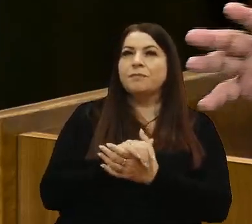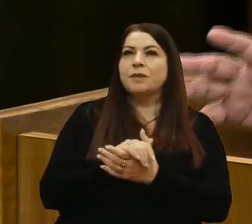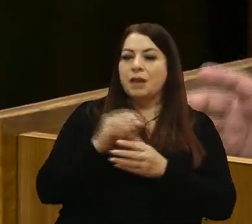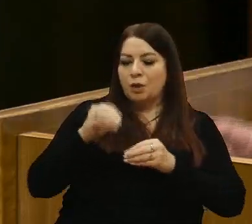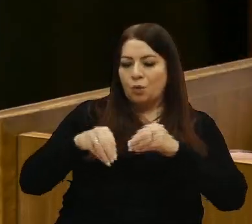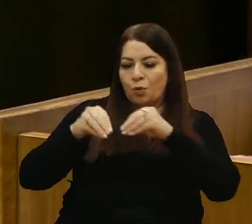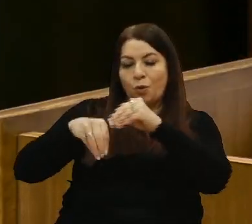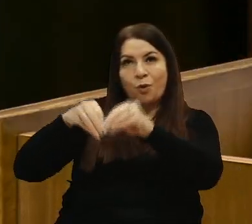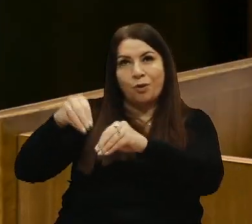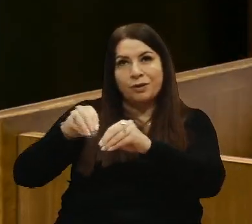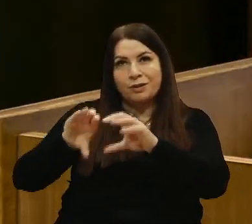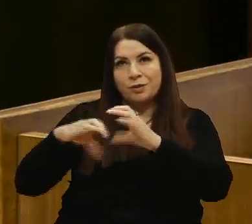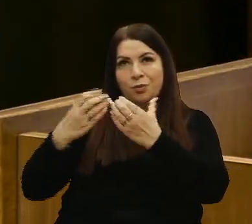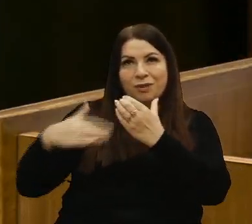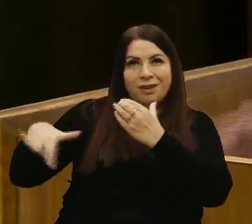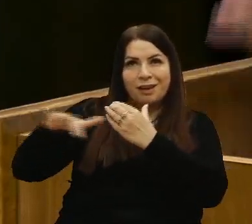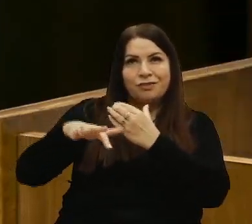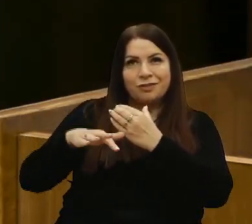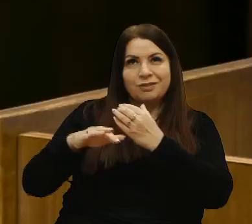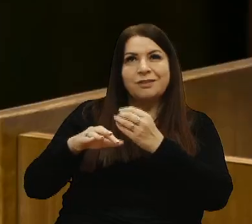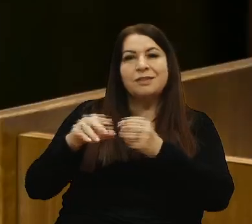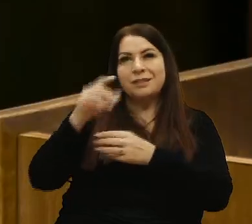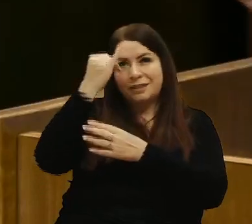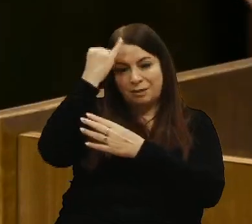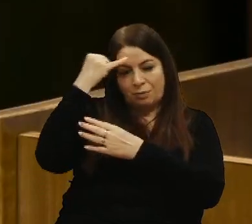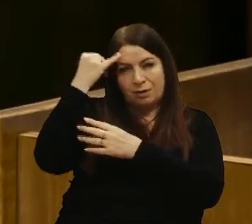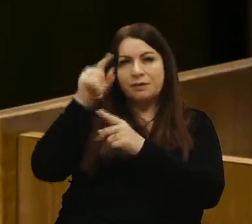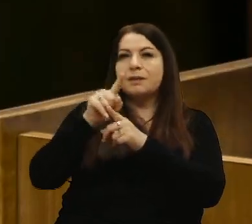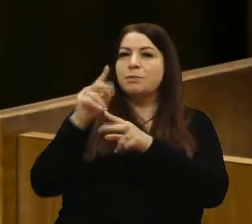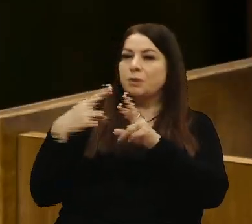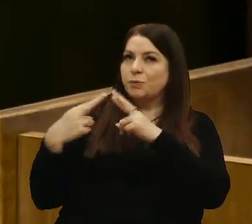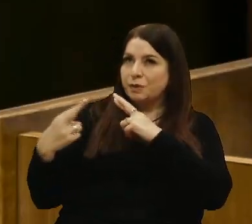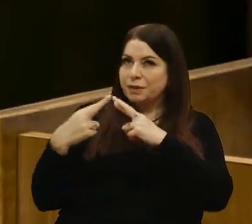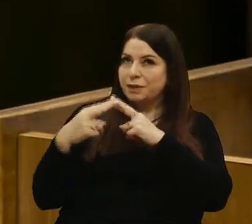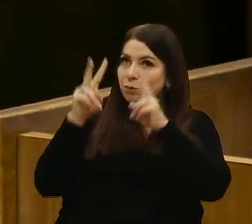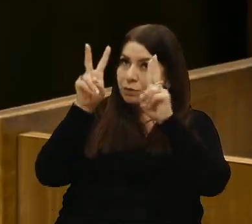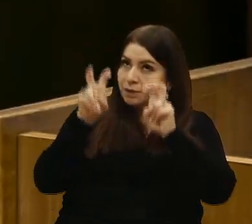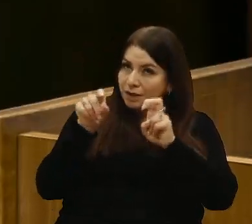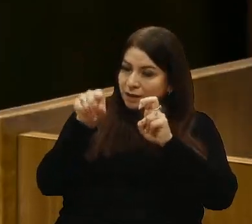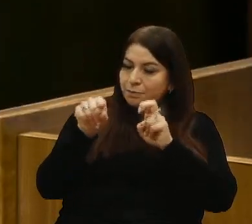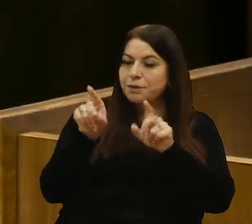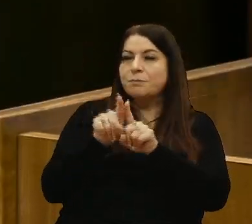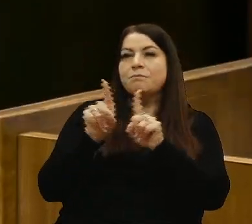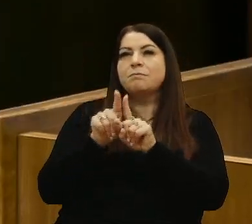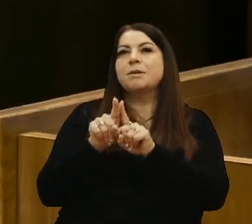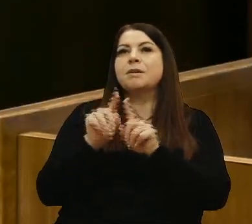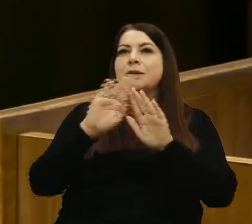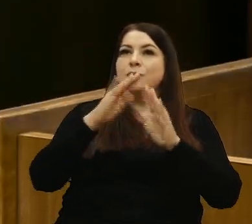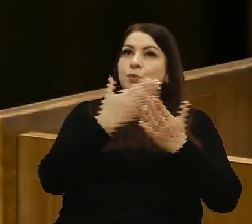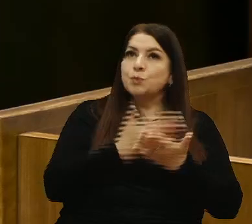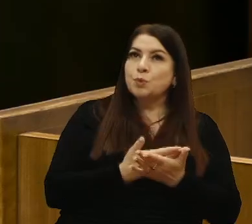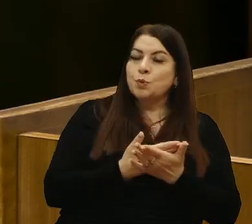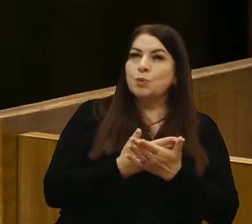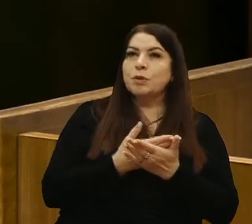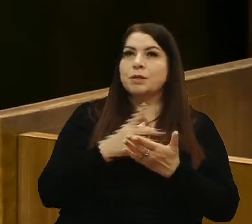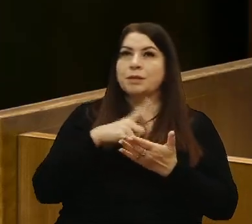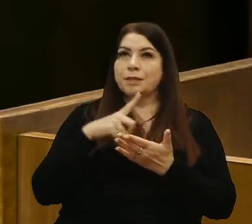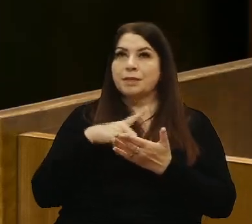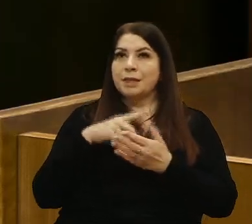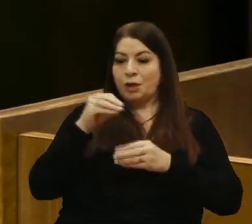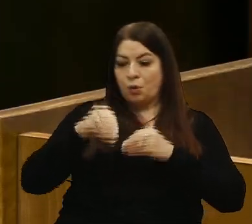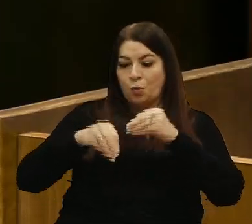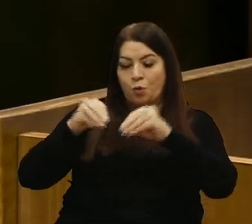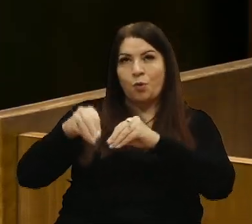hortas comunitárias, vereador D'Ambros, estão relacionadas com o tema da segurança alimentar nas escolas. Nós temos